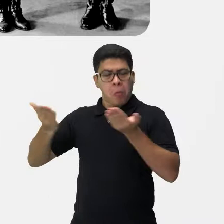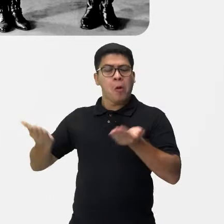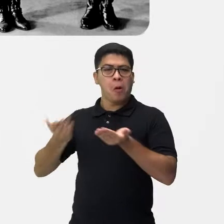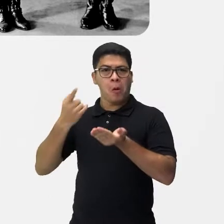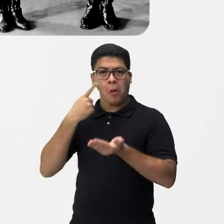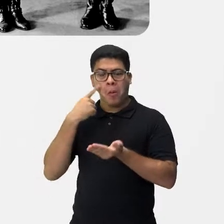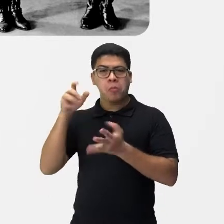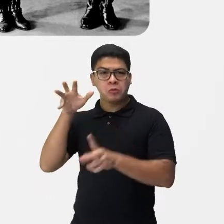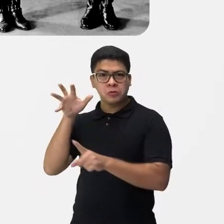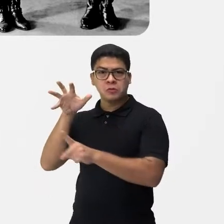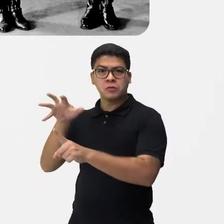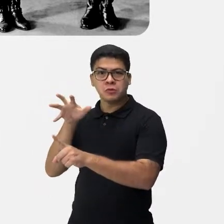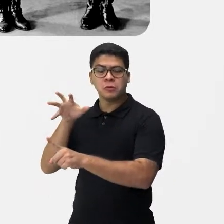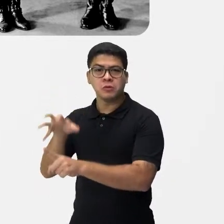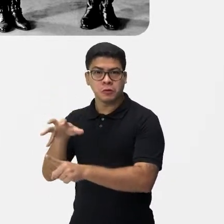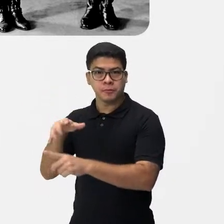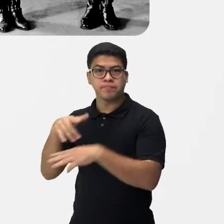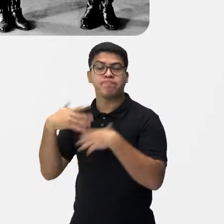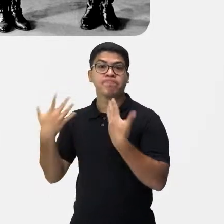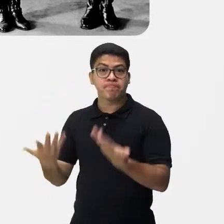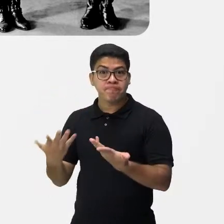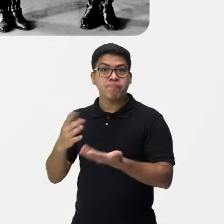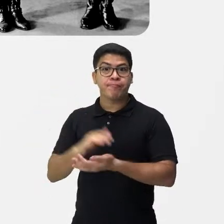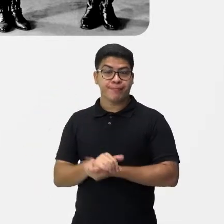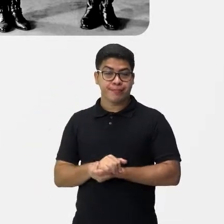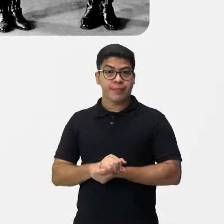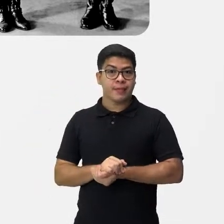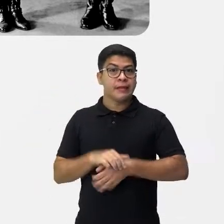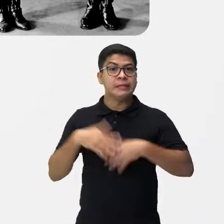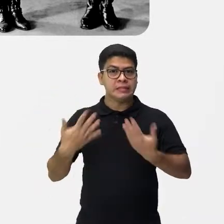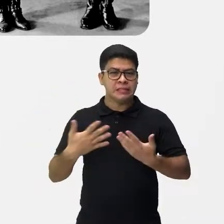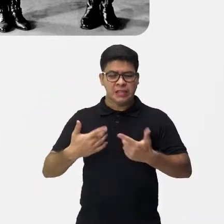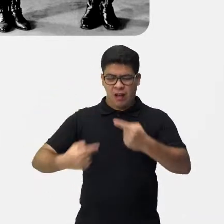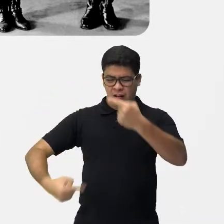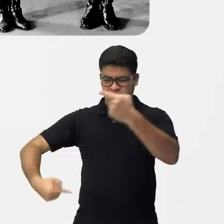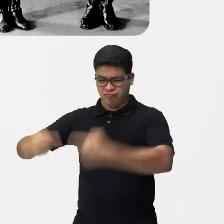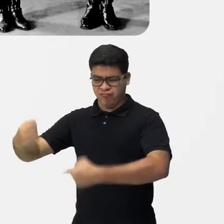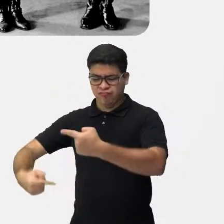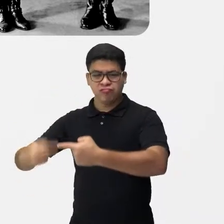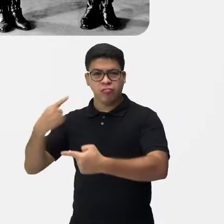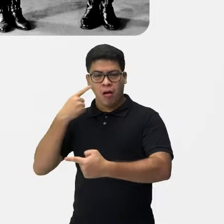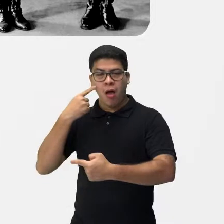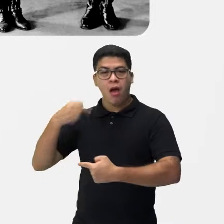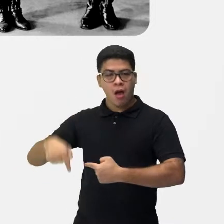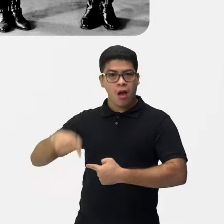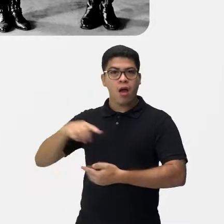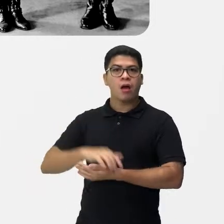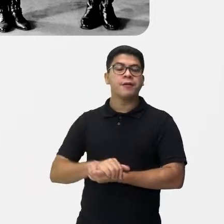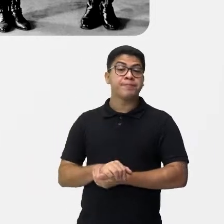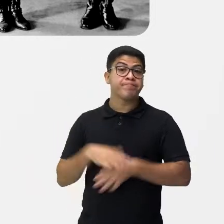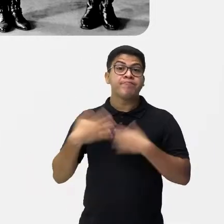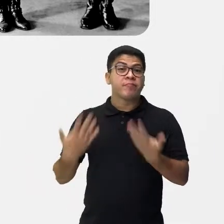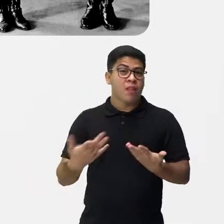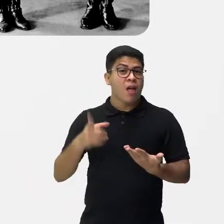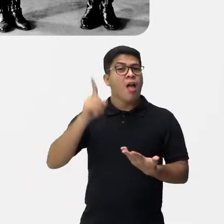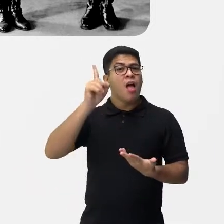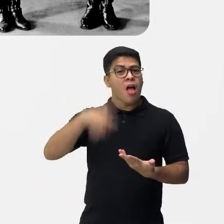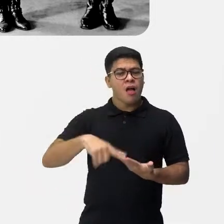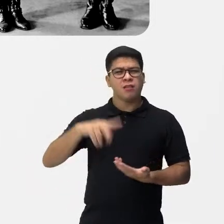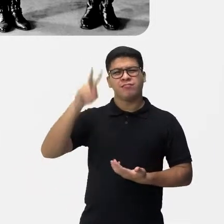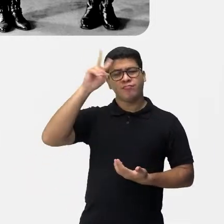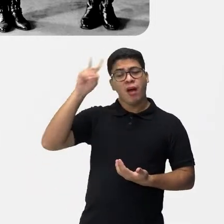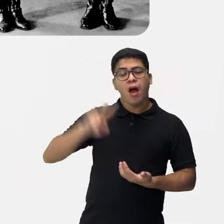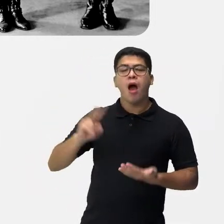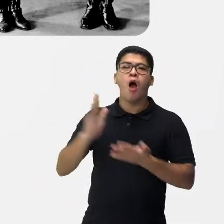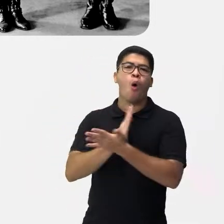também a gente vai ver essa disputa por territórios, essa disputa por área de influências. Inclusive, muitos